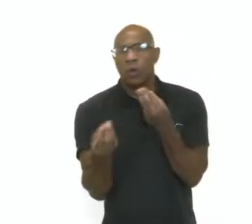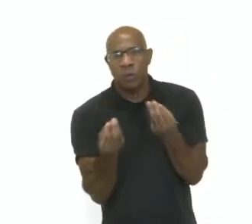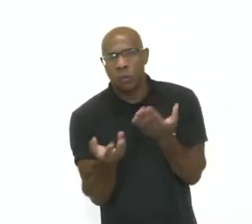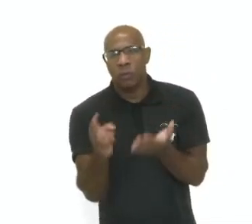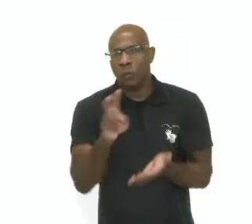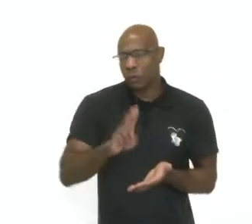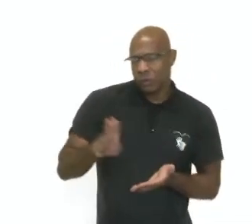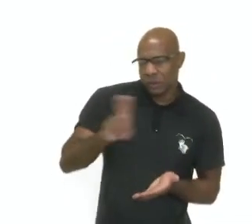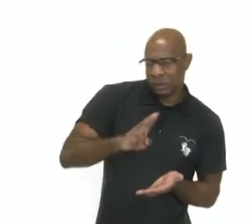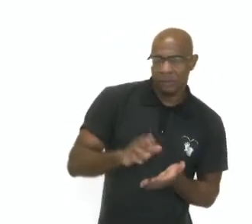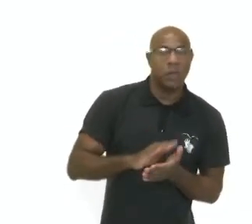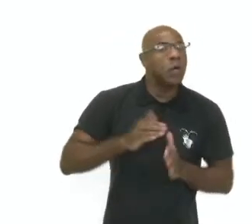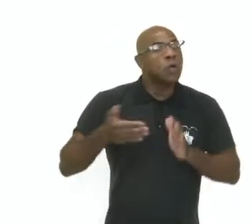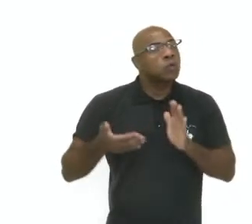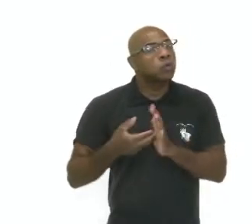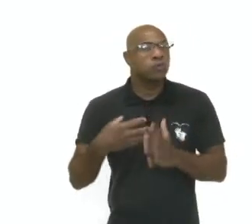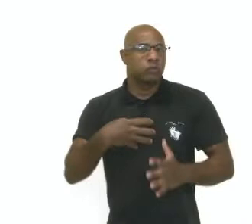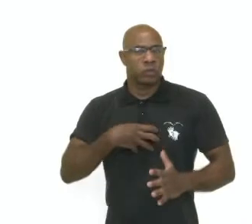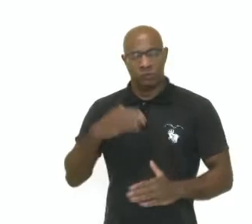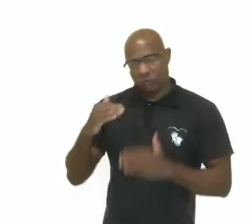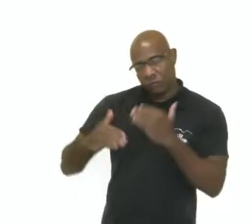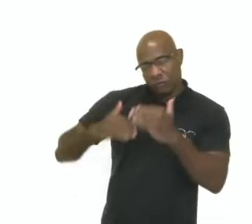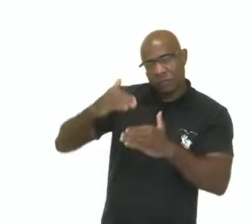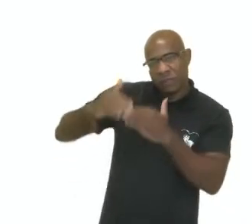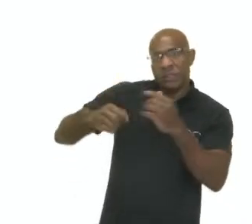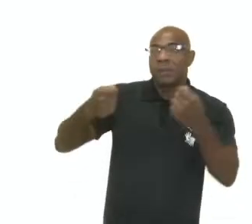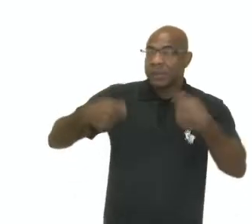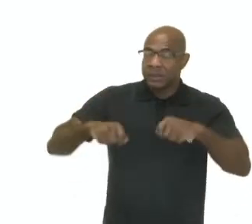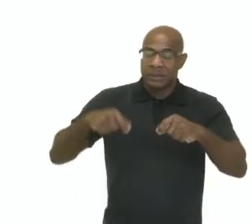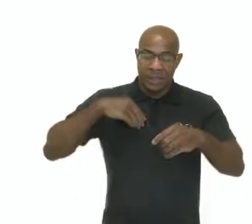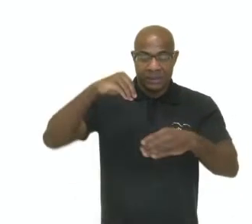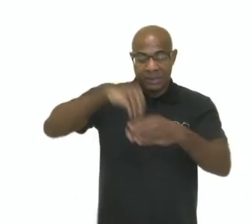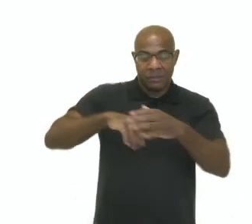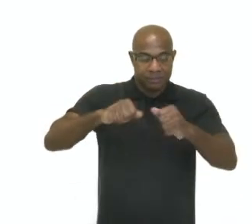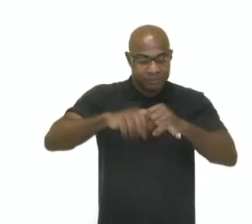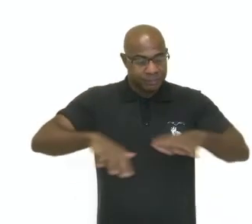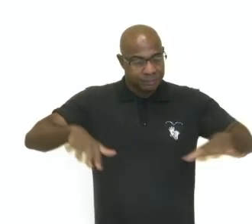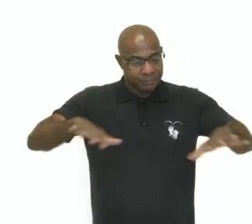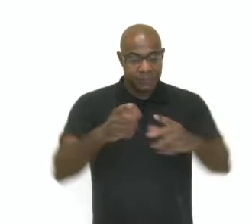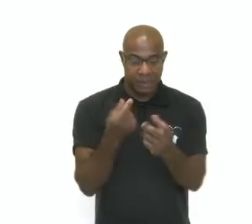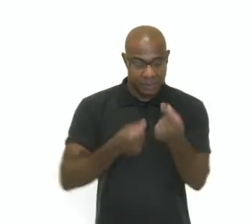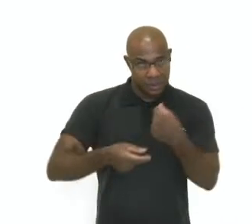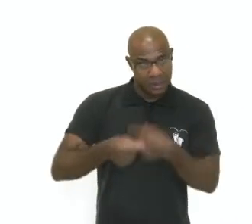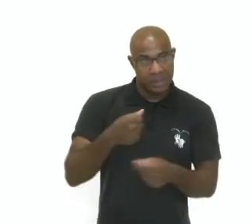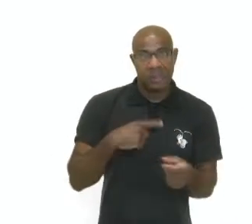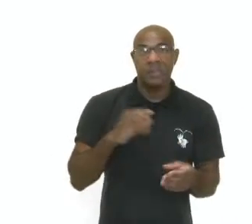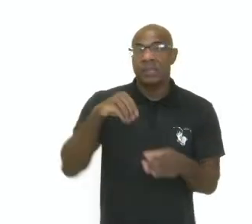de desenvolvimento deveria envolver meio ambiente, economia e aspectos sociais.